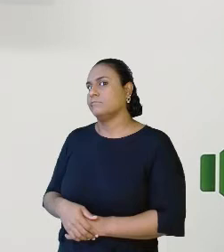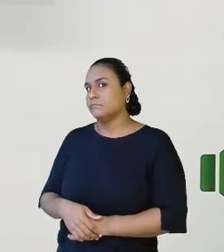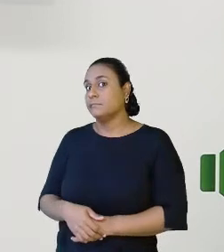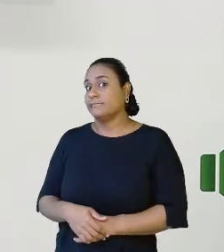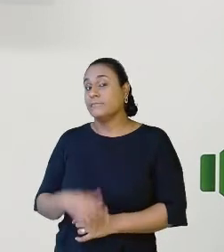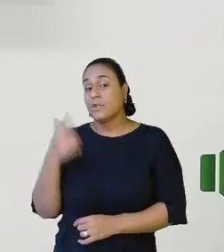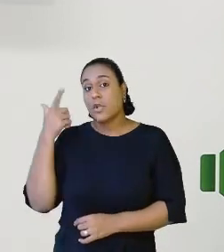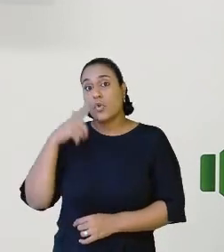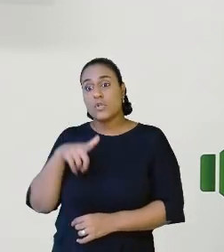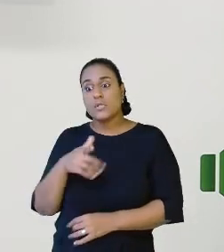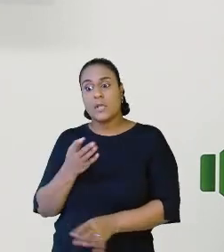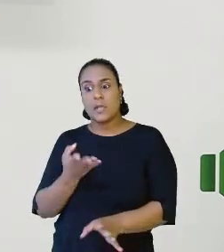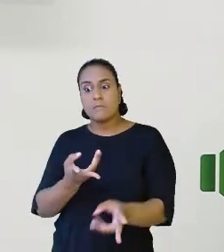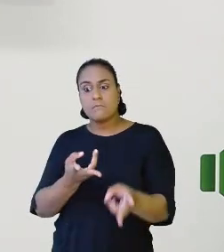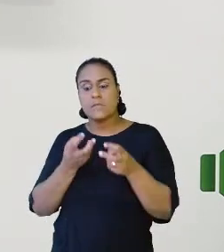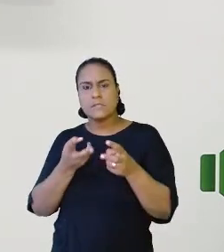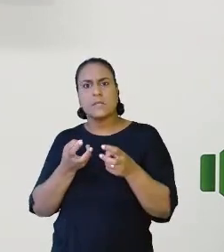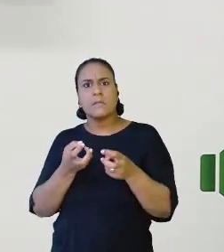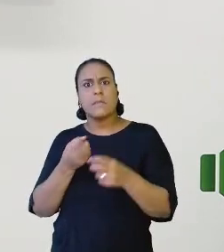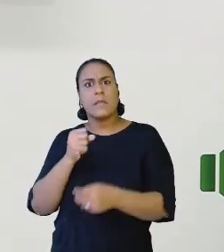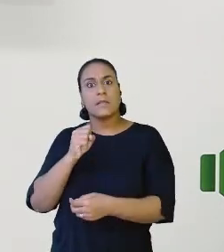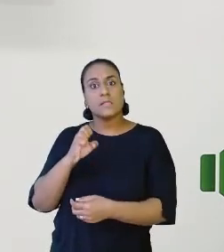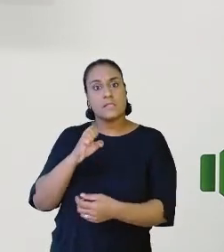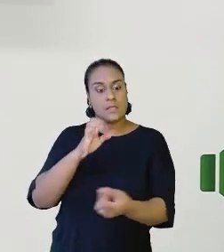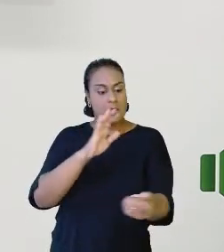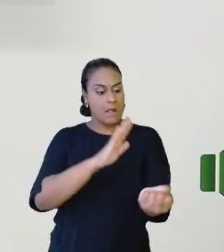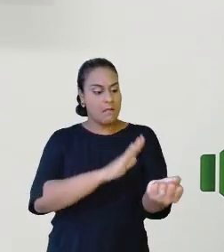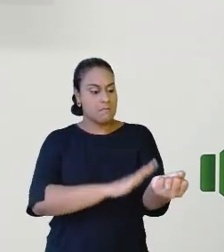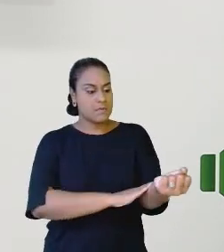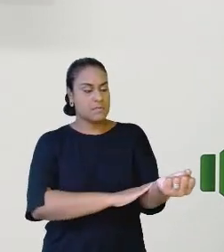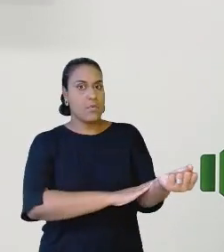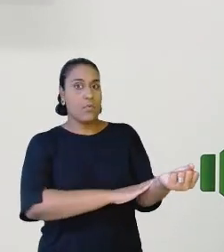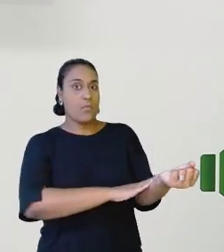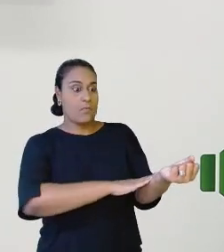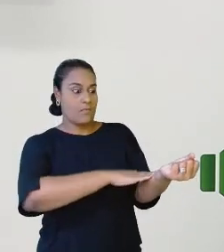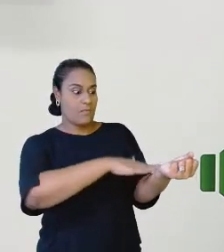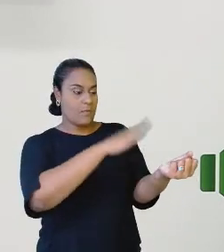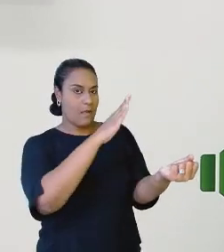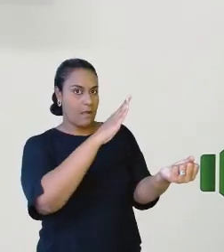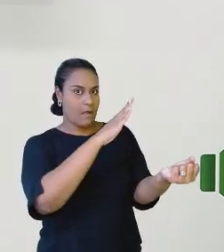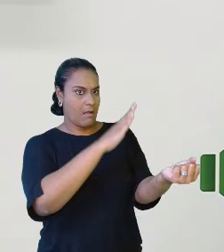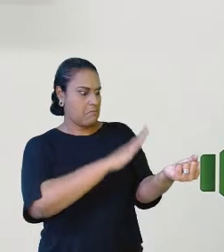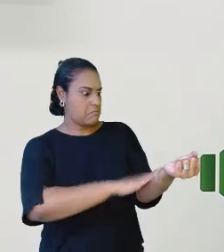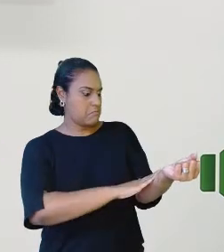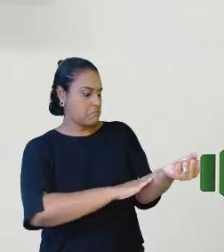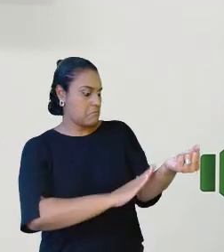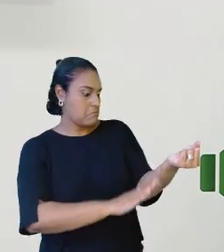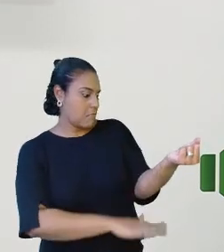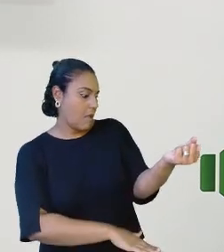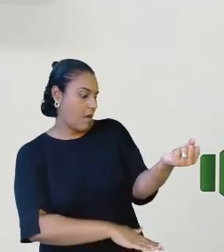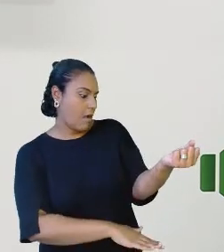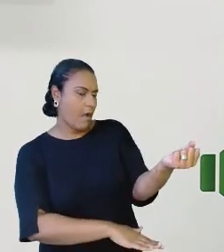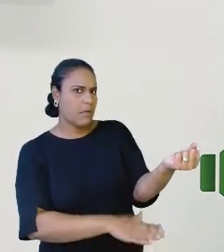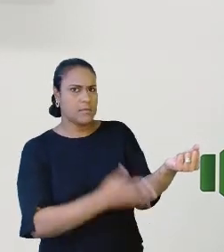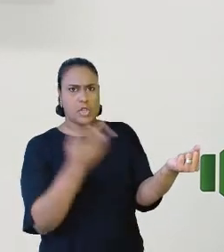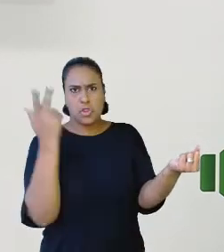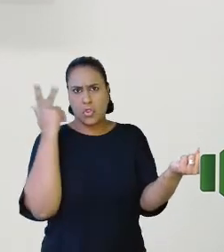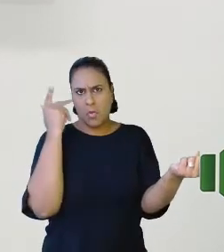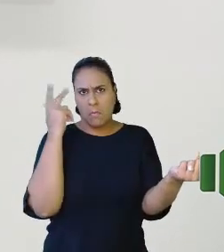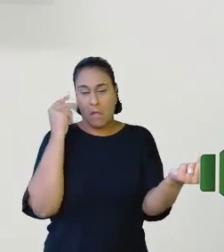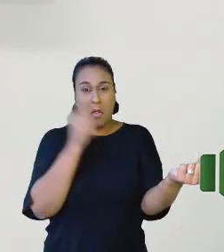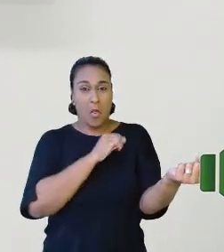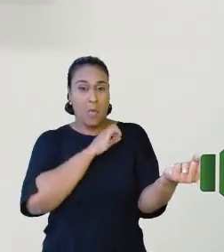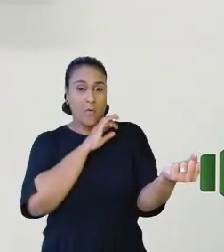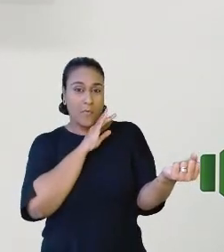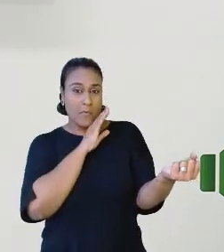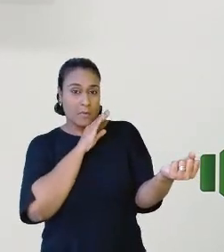identificam se essa pressão sanguínea ela está certa, ela está ok, ela está normal ou não.